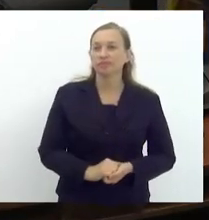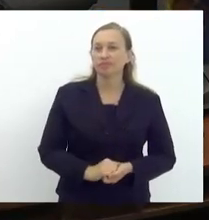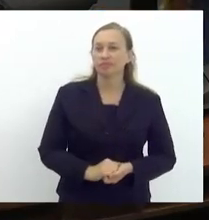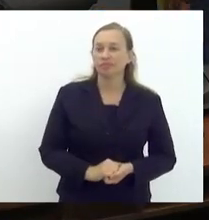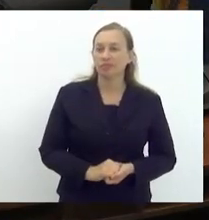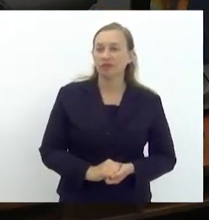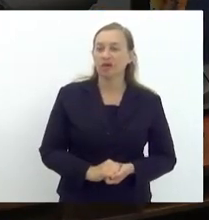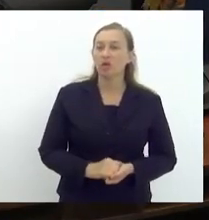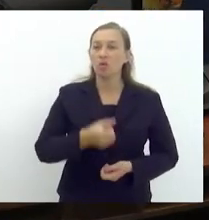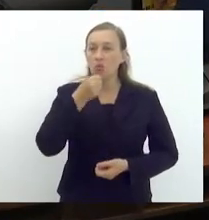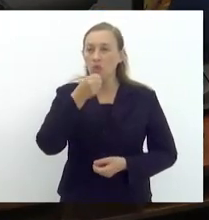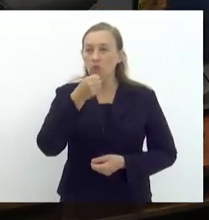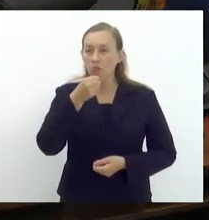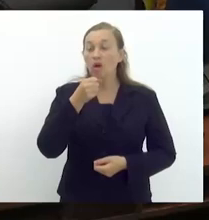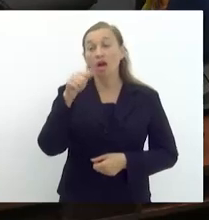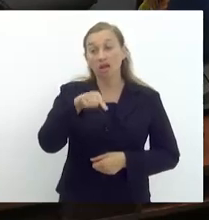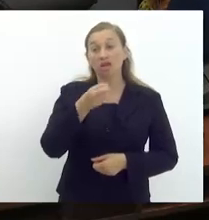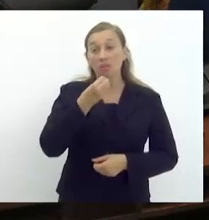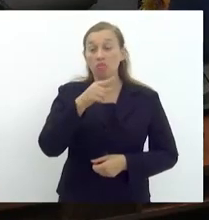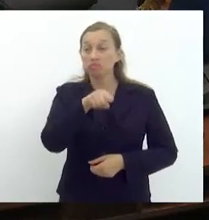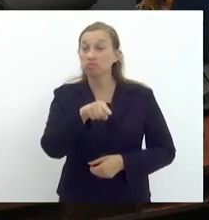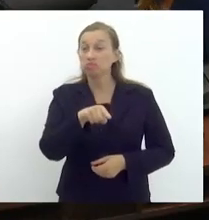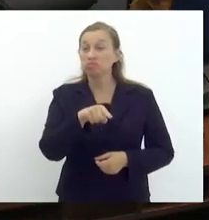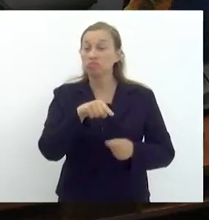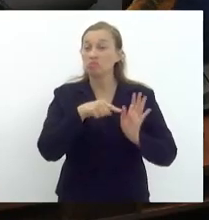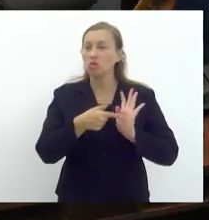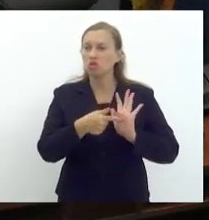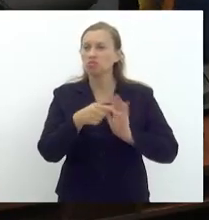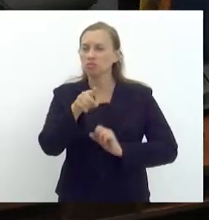deve ser um microfone porque aqui quando está aberto